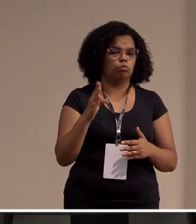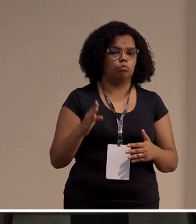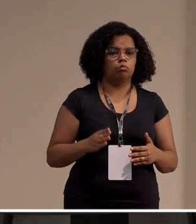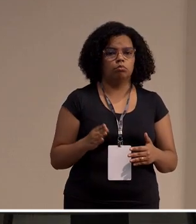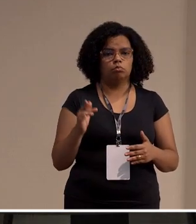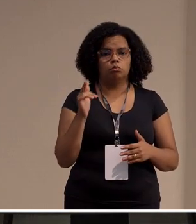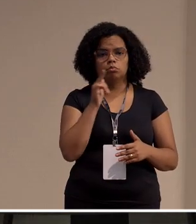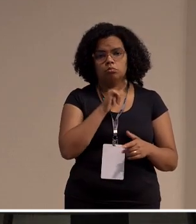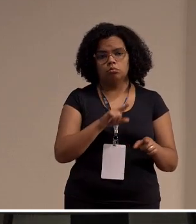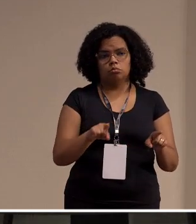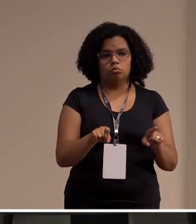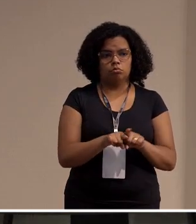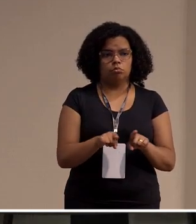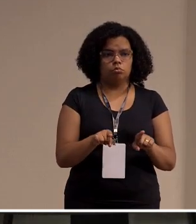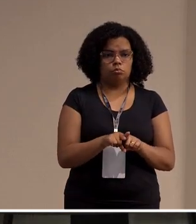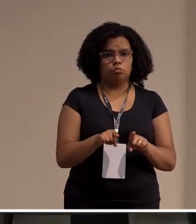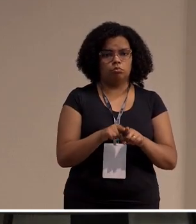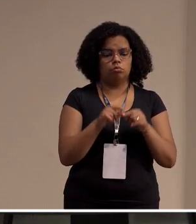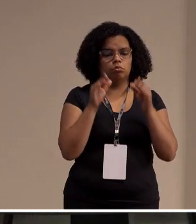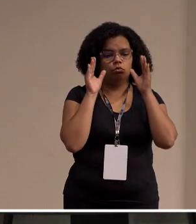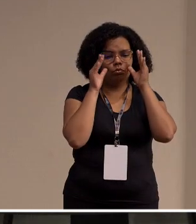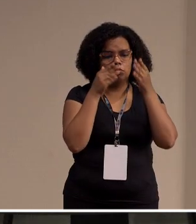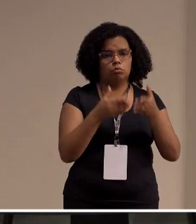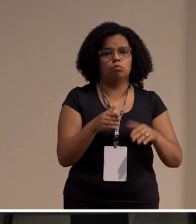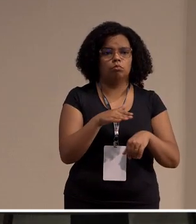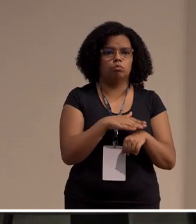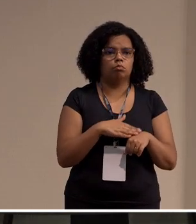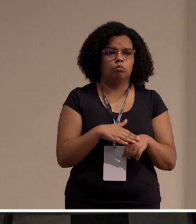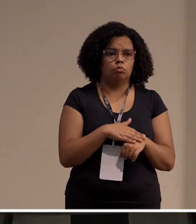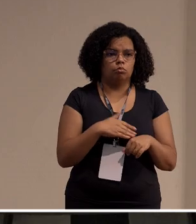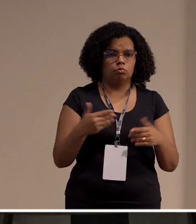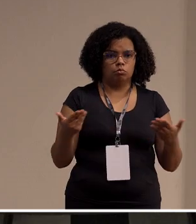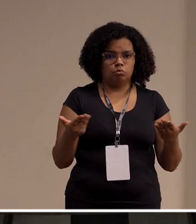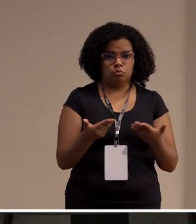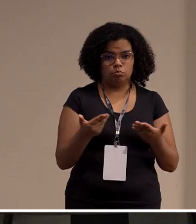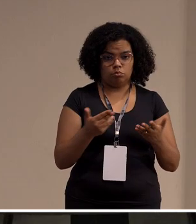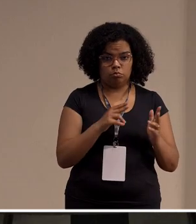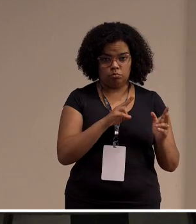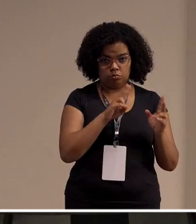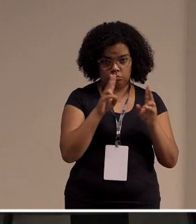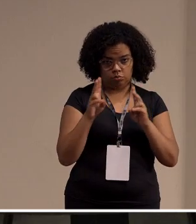recentemente o APCA por esse livro que a gente vai focar a conversa hoje sobre, que